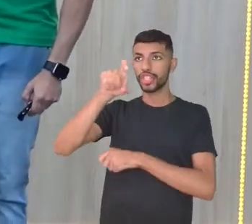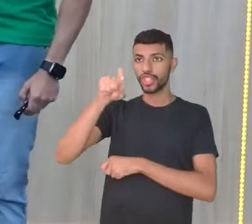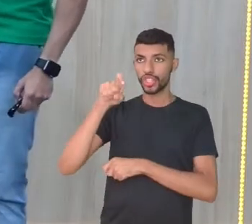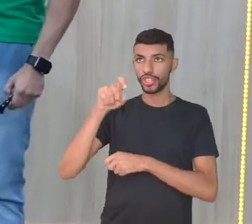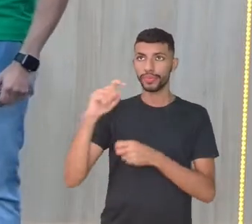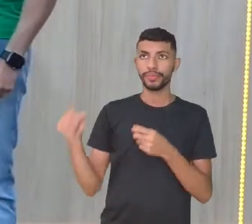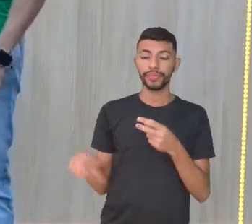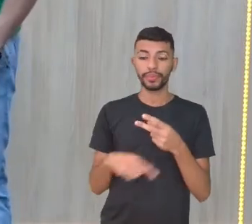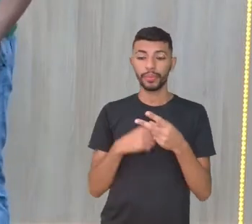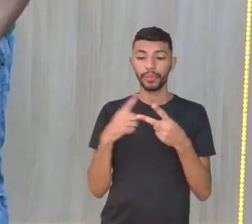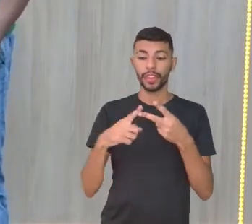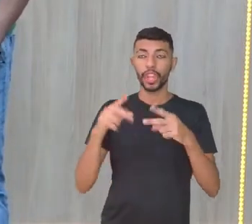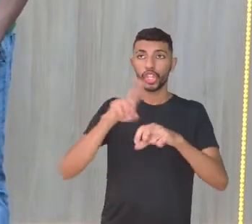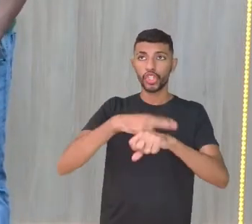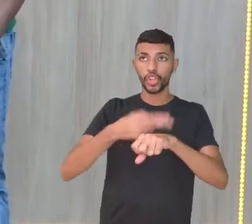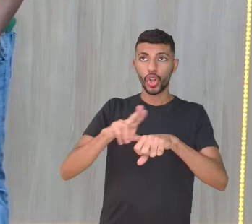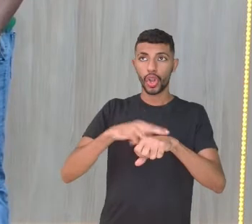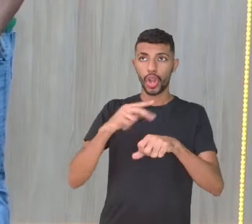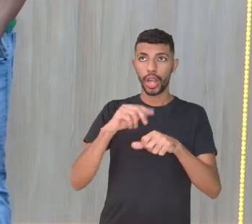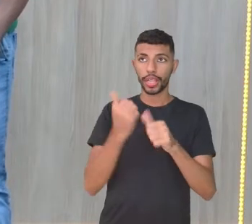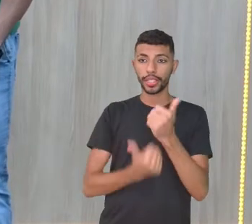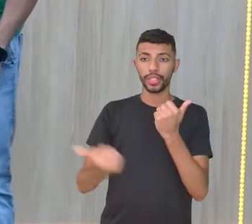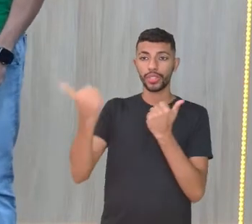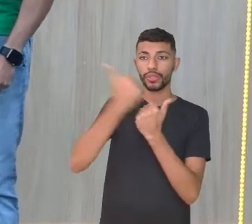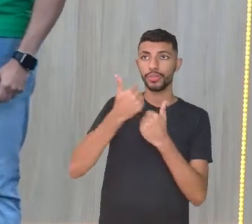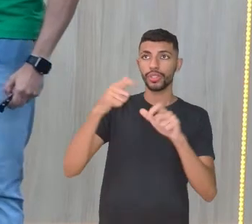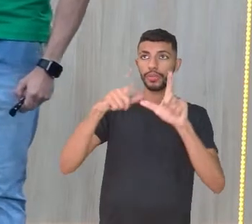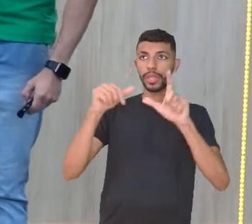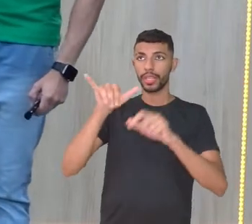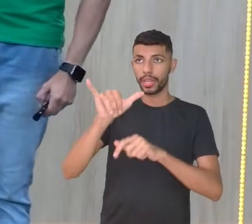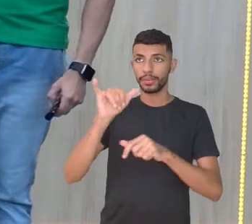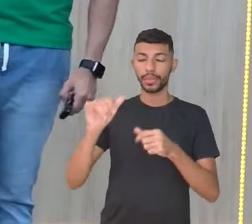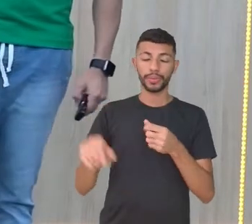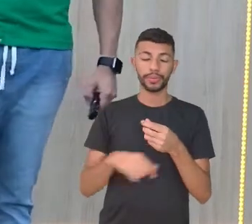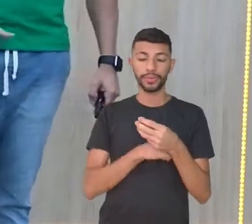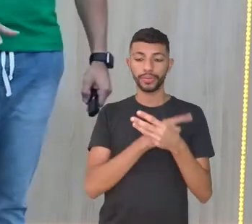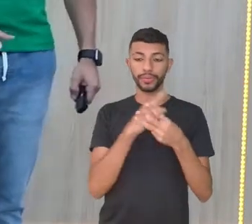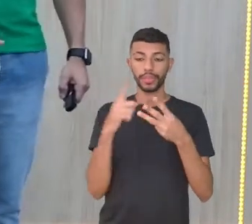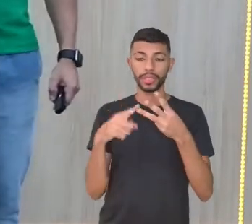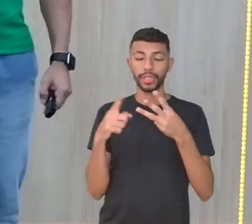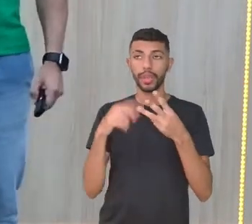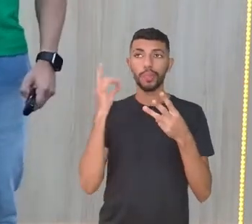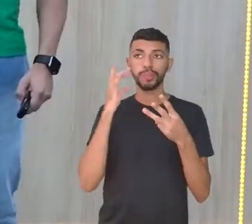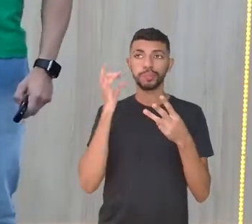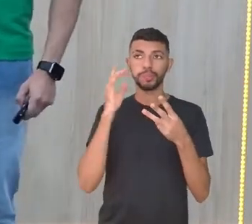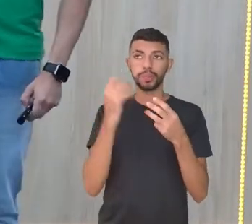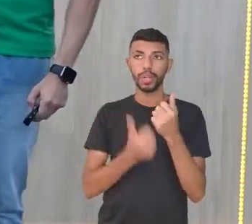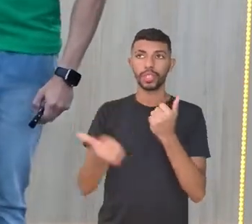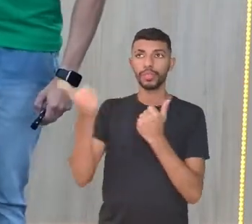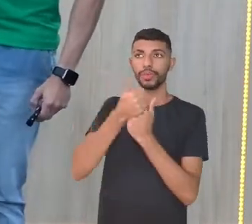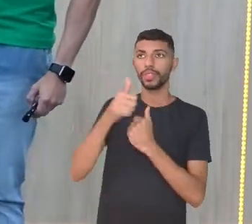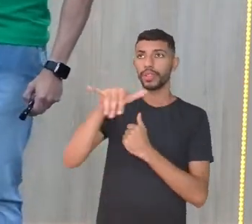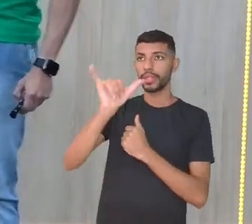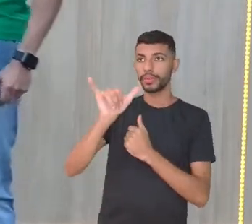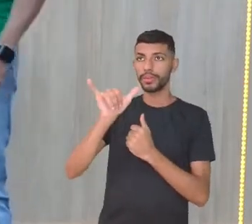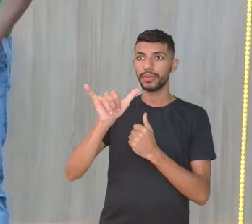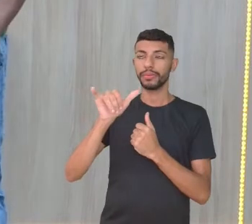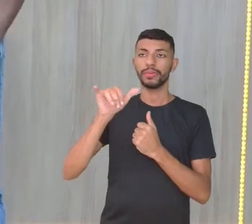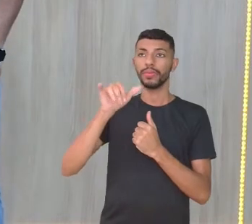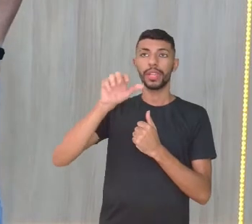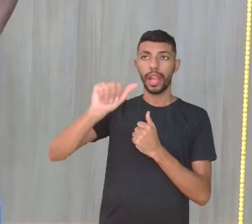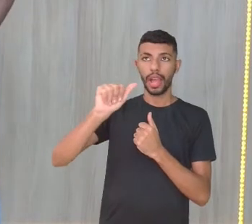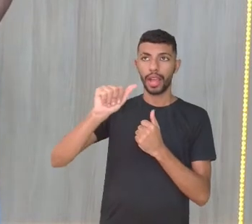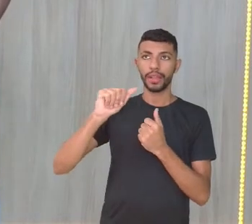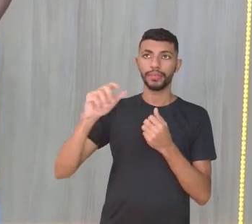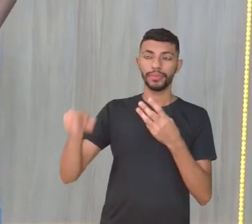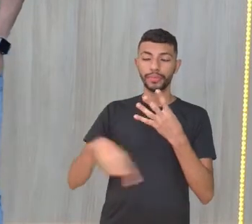o chocolate a gente vai indicar pela letrinha Y, o chiclete pela letrinha A e o refrigerante